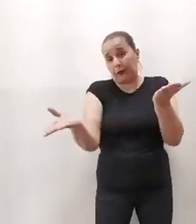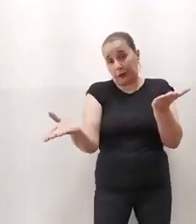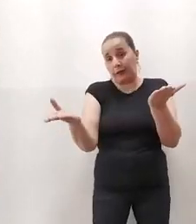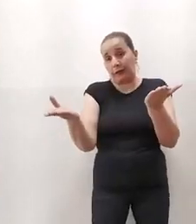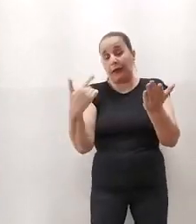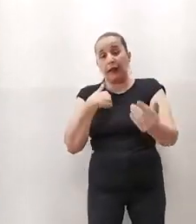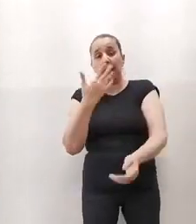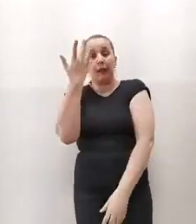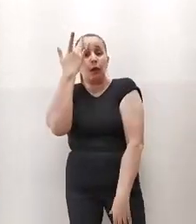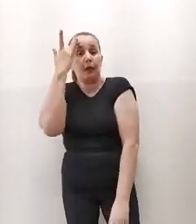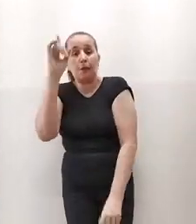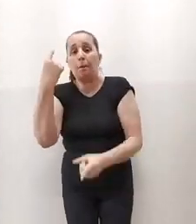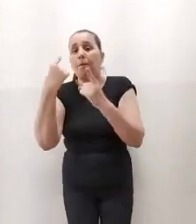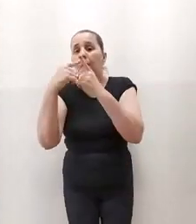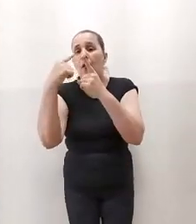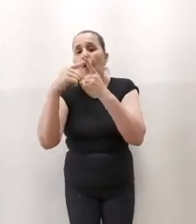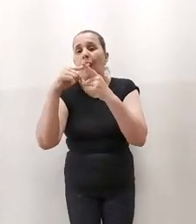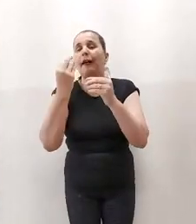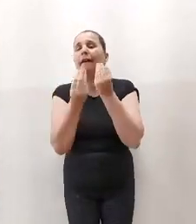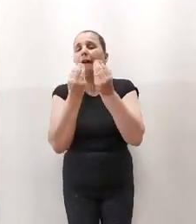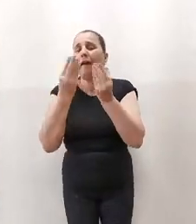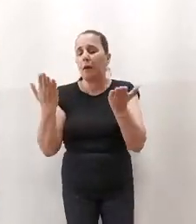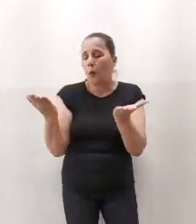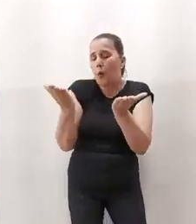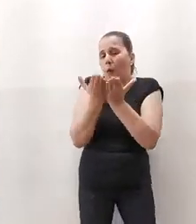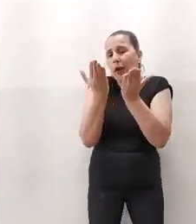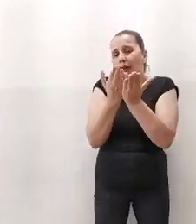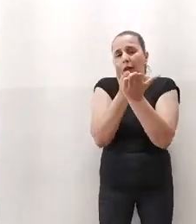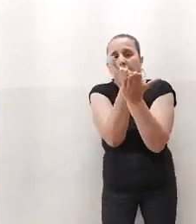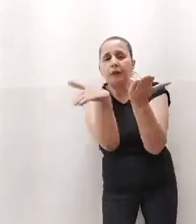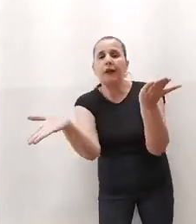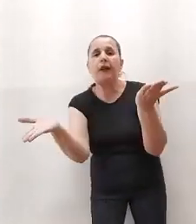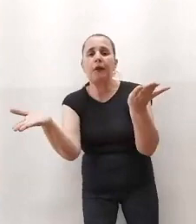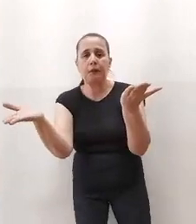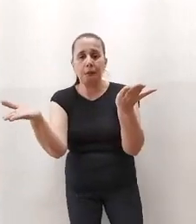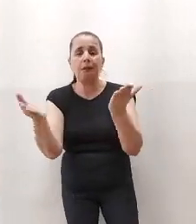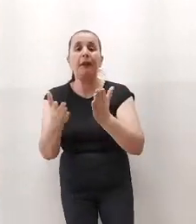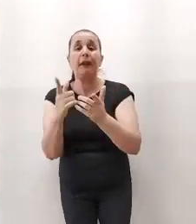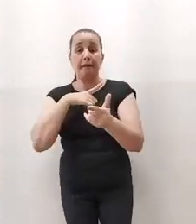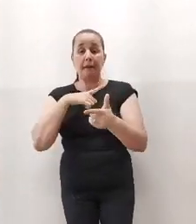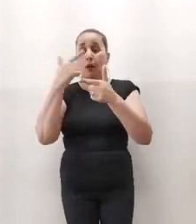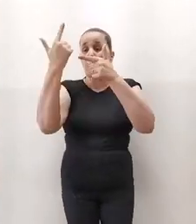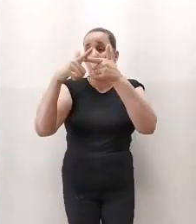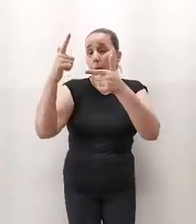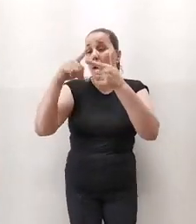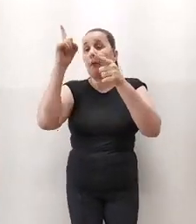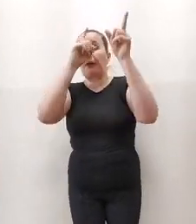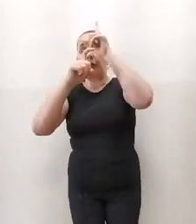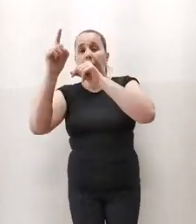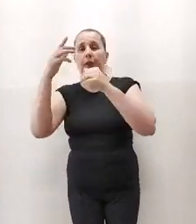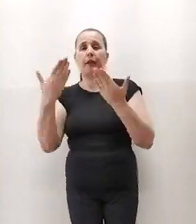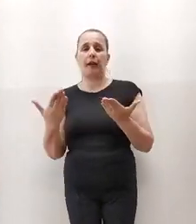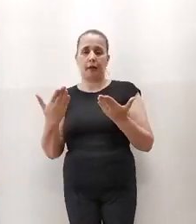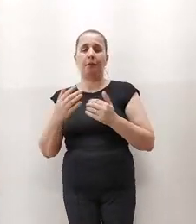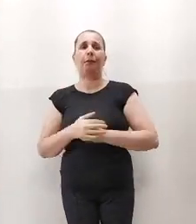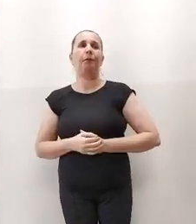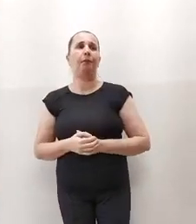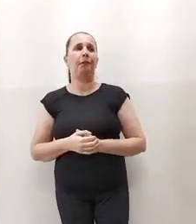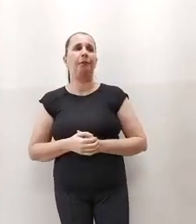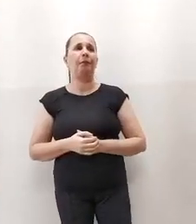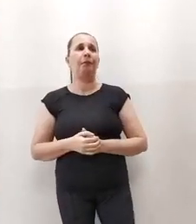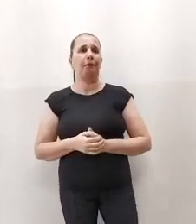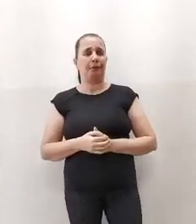não sabemos por que, como cristãos, estamos vivendo tantos problemas e tantas dificuldades. Amém, irmãos? Estamos